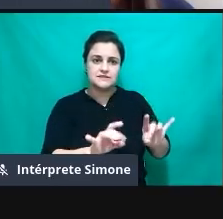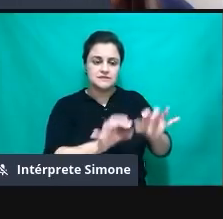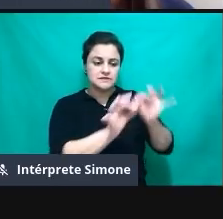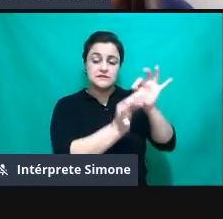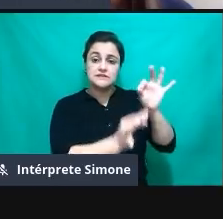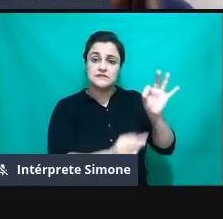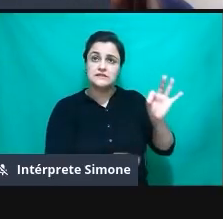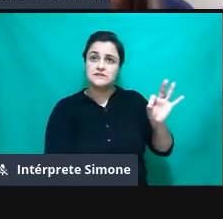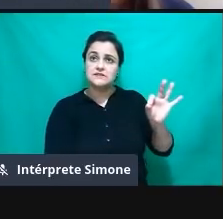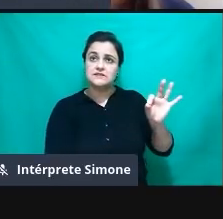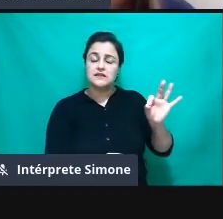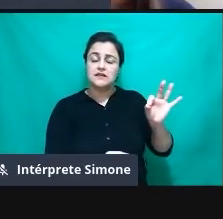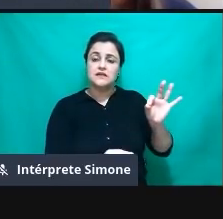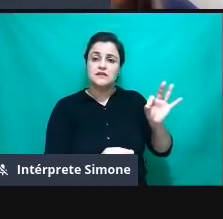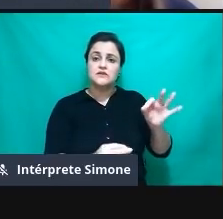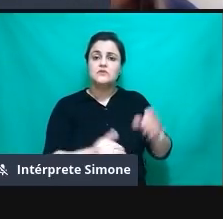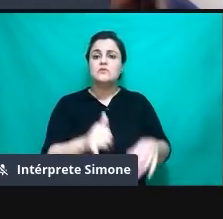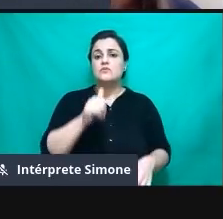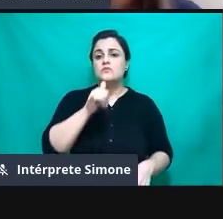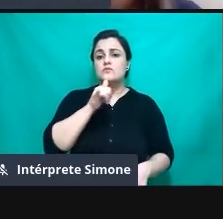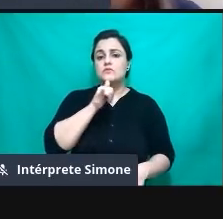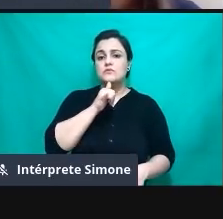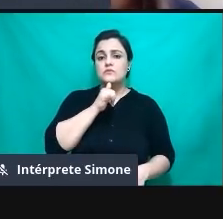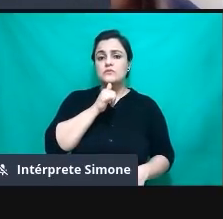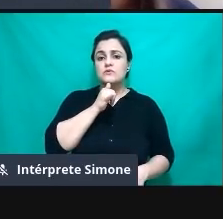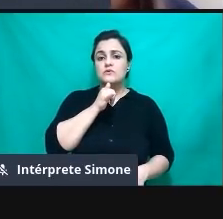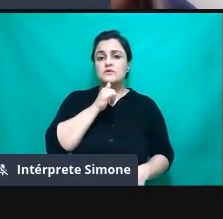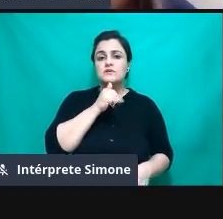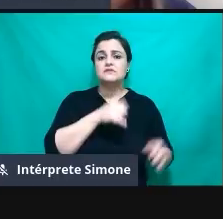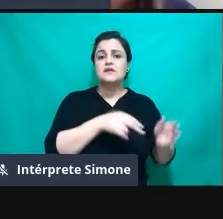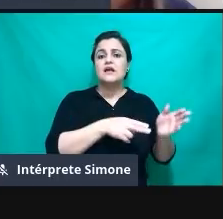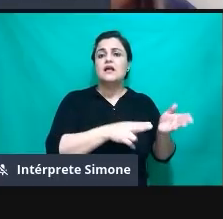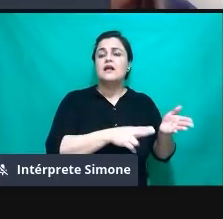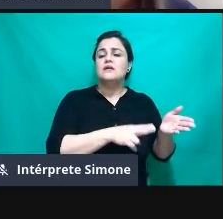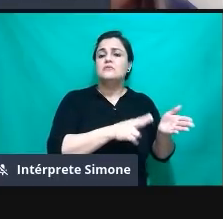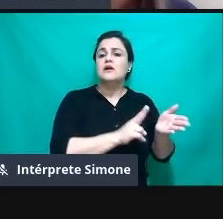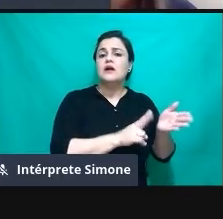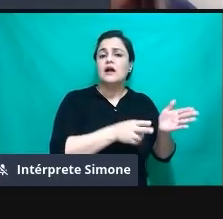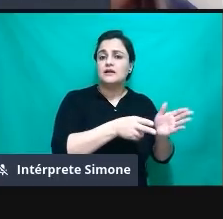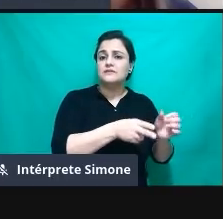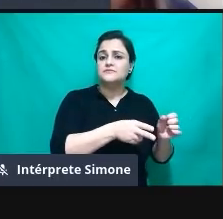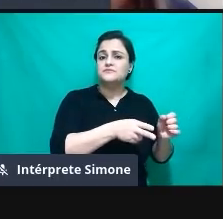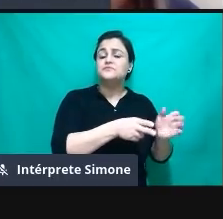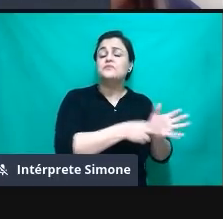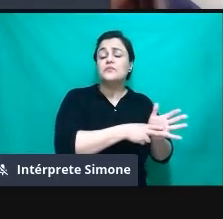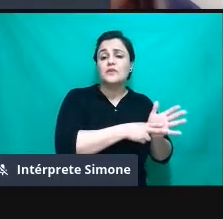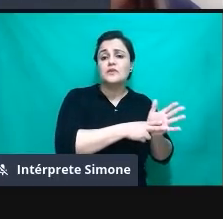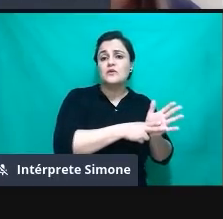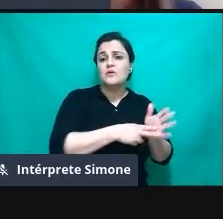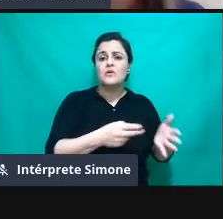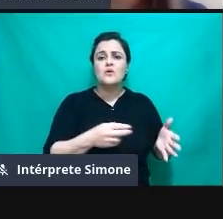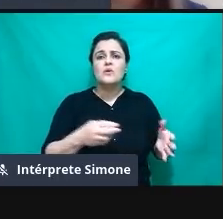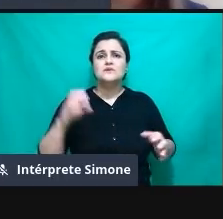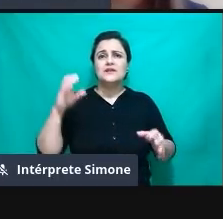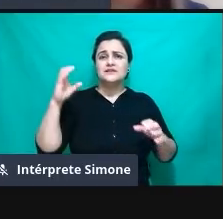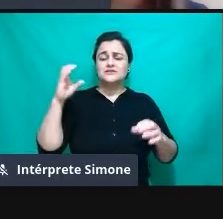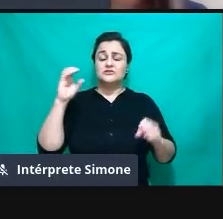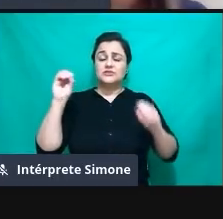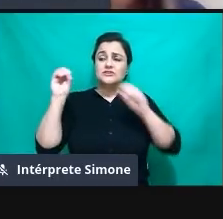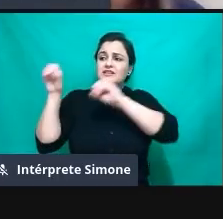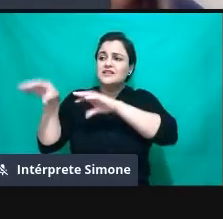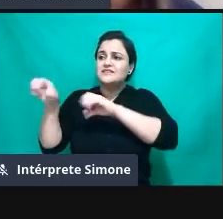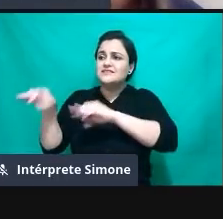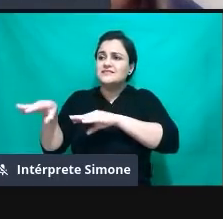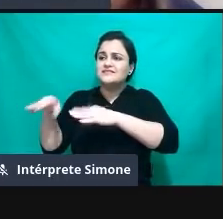serem trabalhadas, no caso, as notas de divulgação científicas, verbetes, enciclopédias, ela vai ter uma